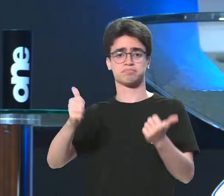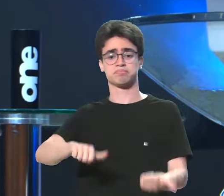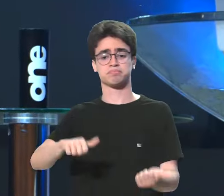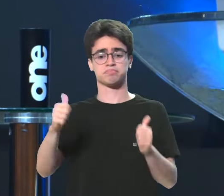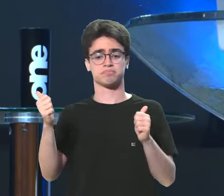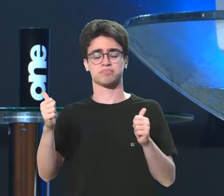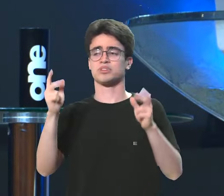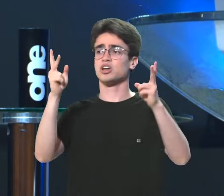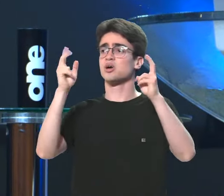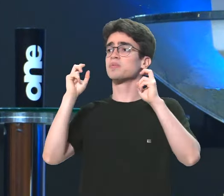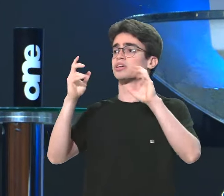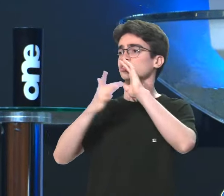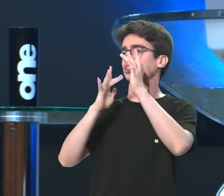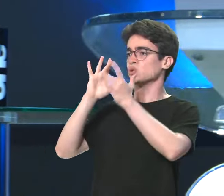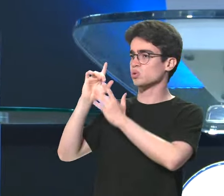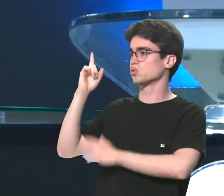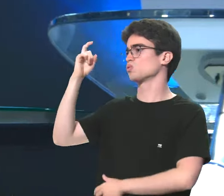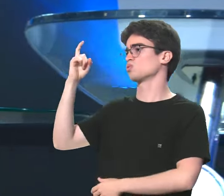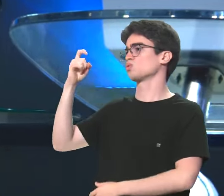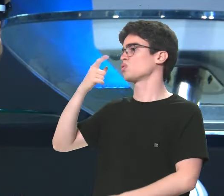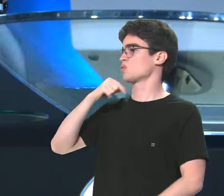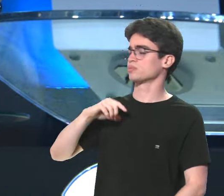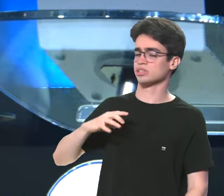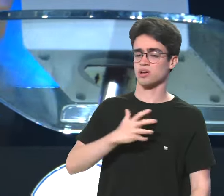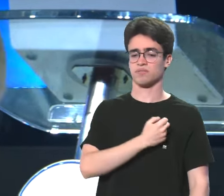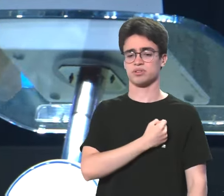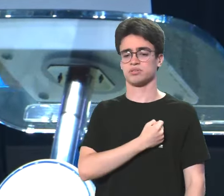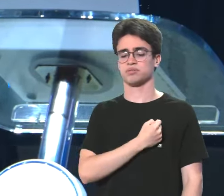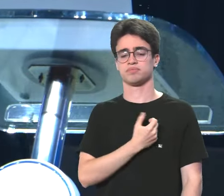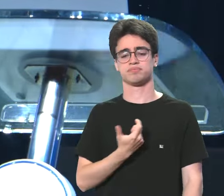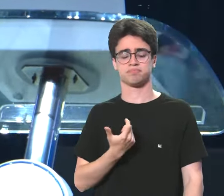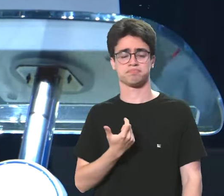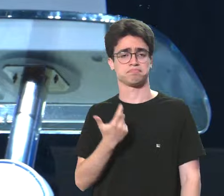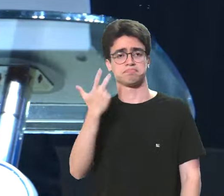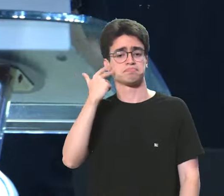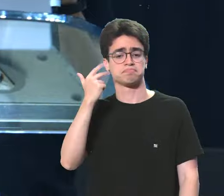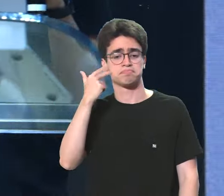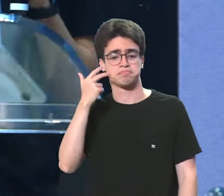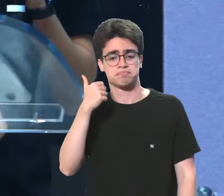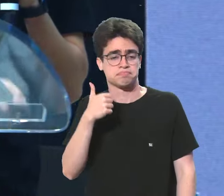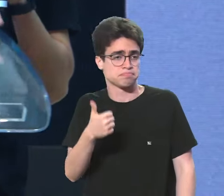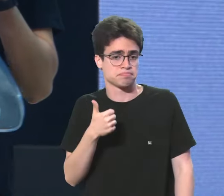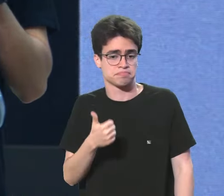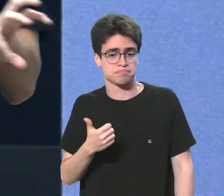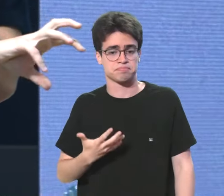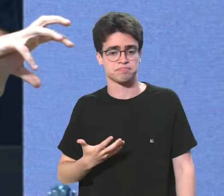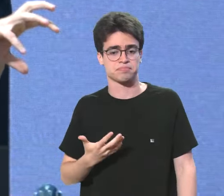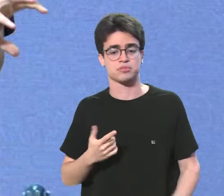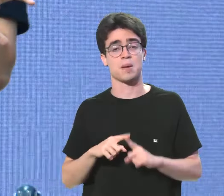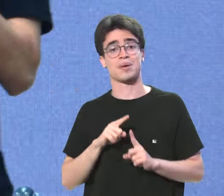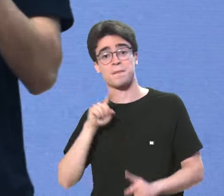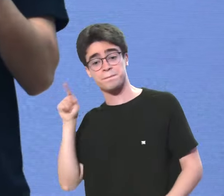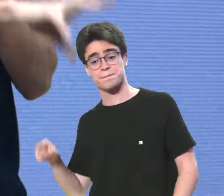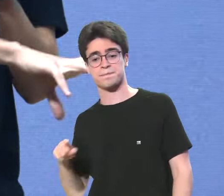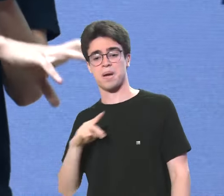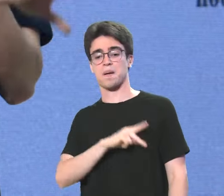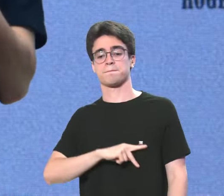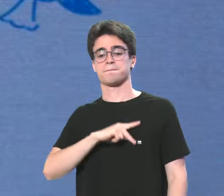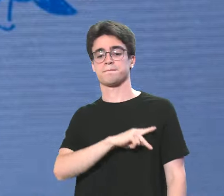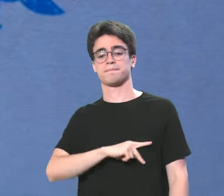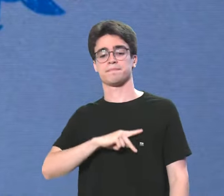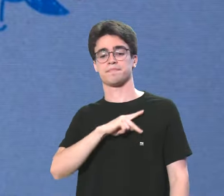reconhecendo que Jesus é o seu único suficiente Salvador tranquilo beleza só que para Paulo